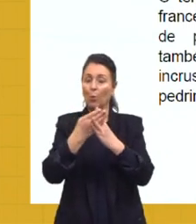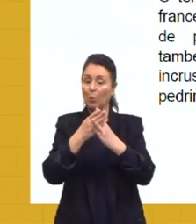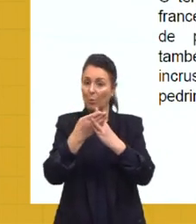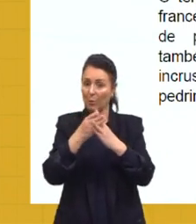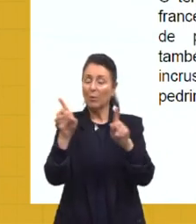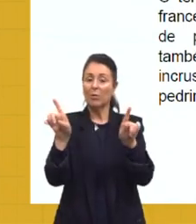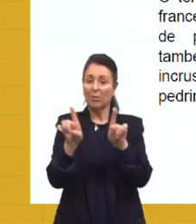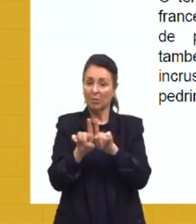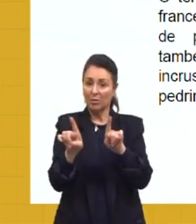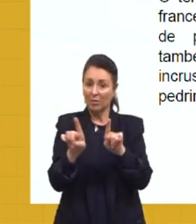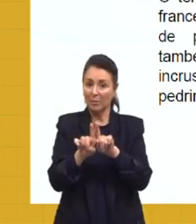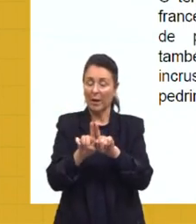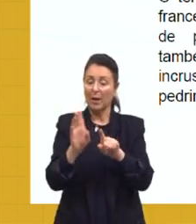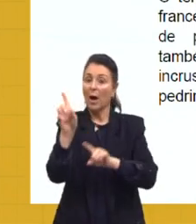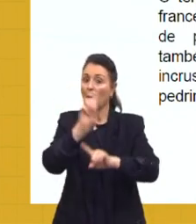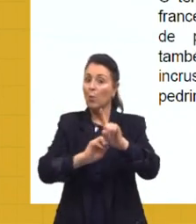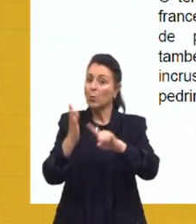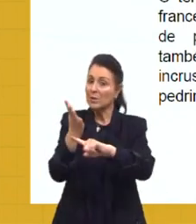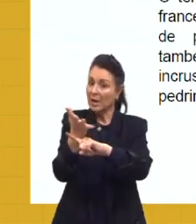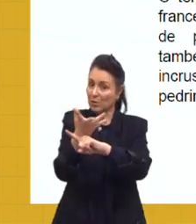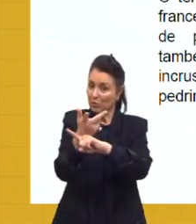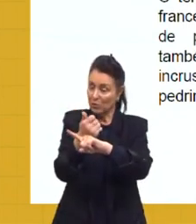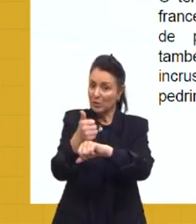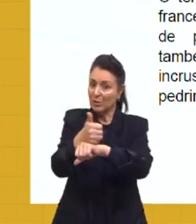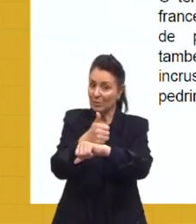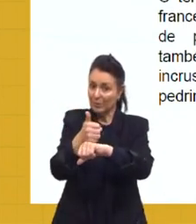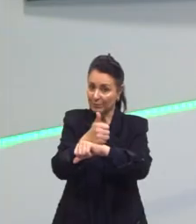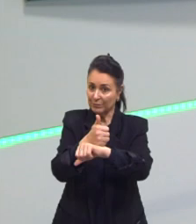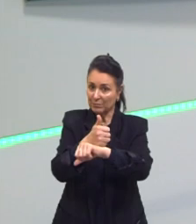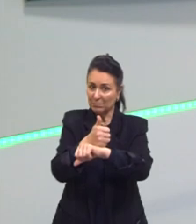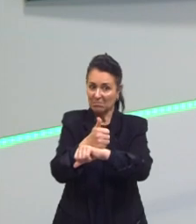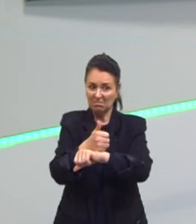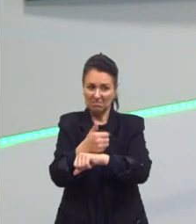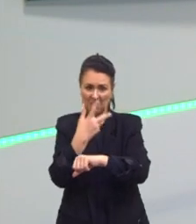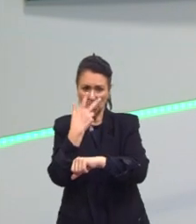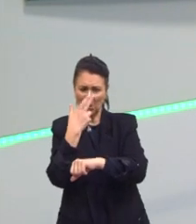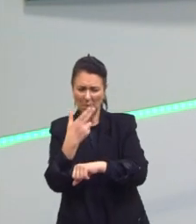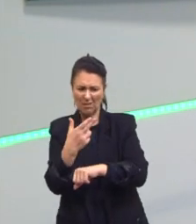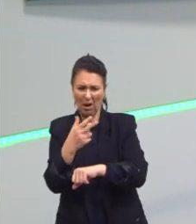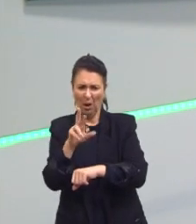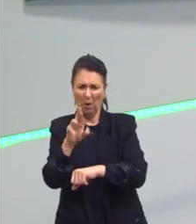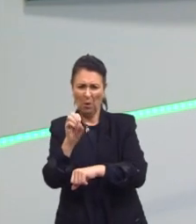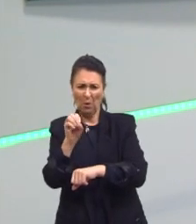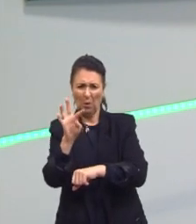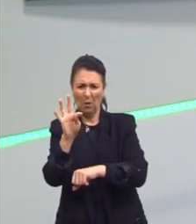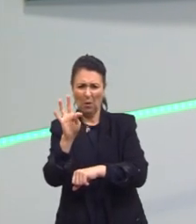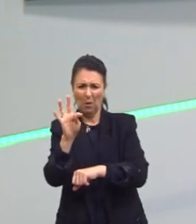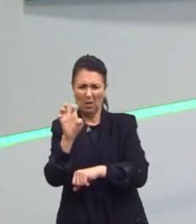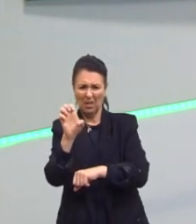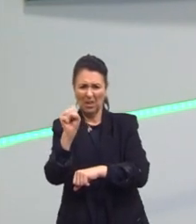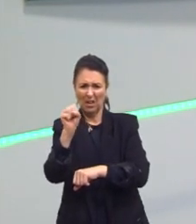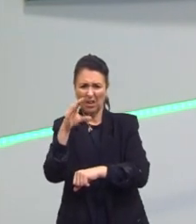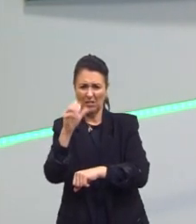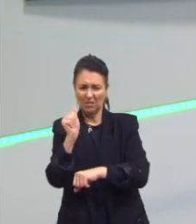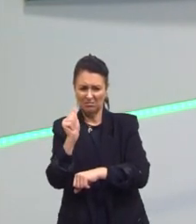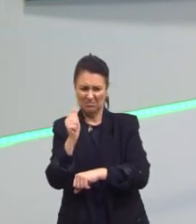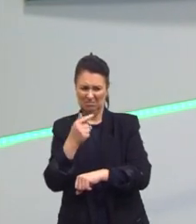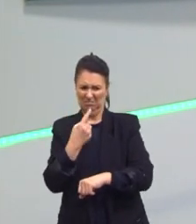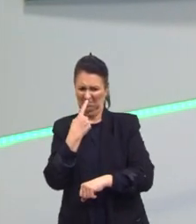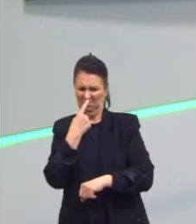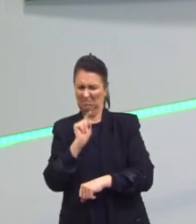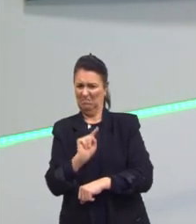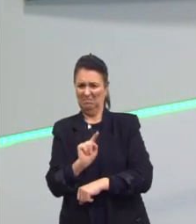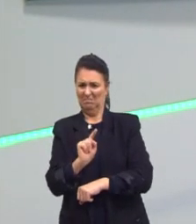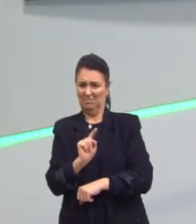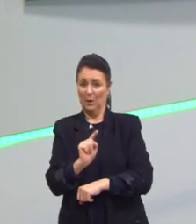alguns artistas da época como algo grotesco né Ele é mal visto e o rococó